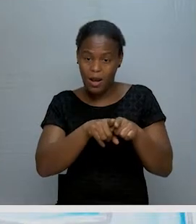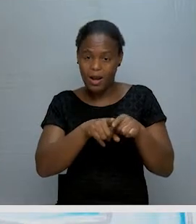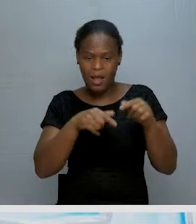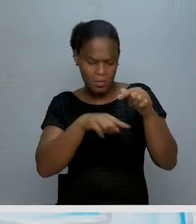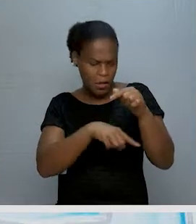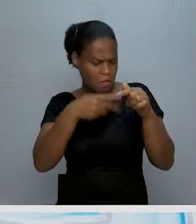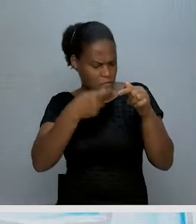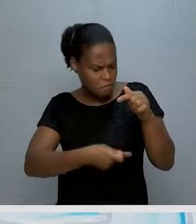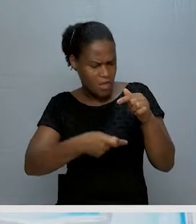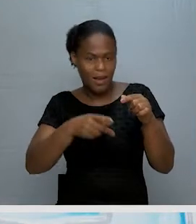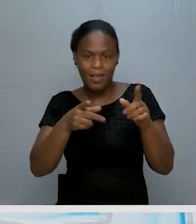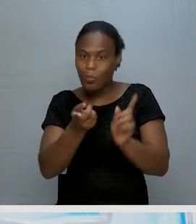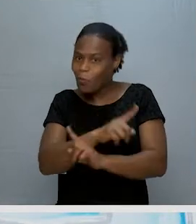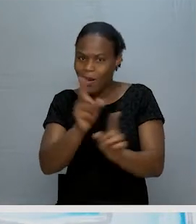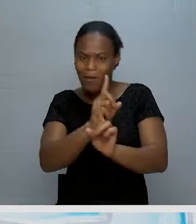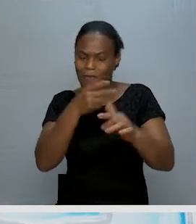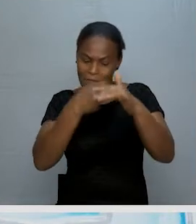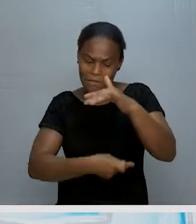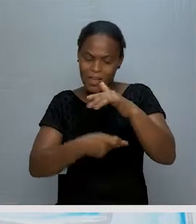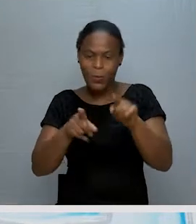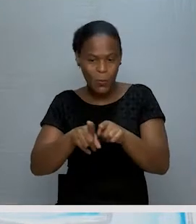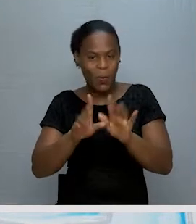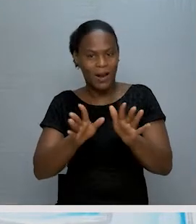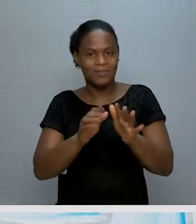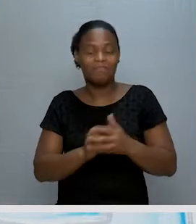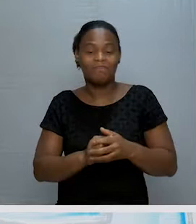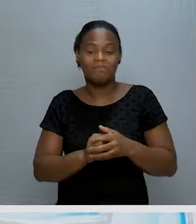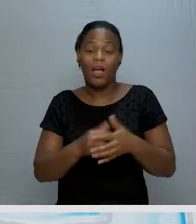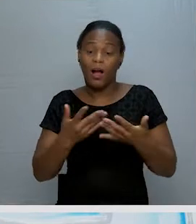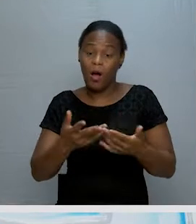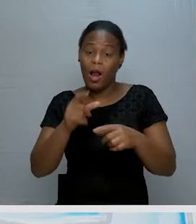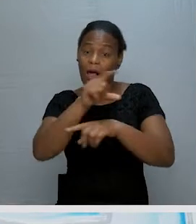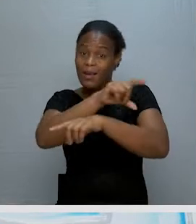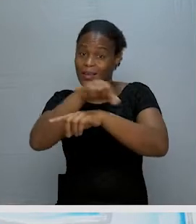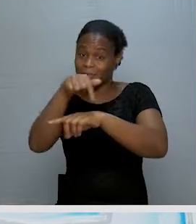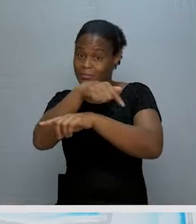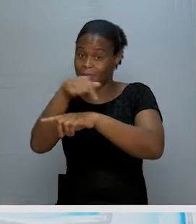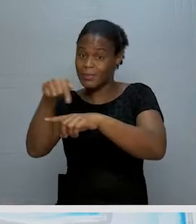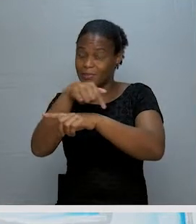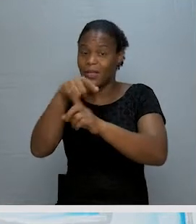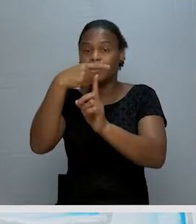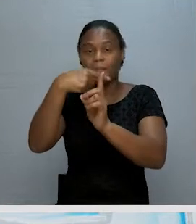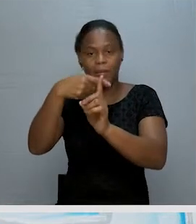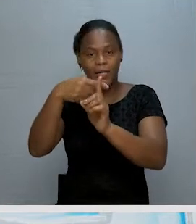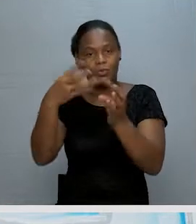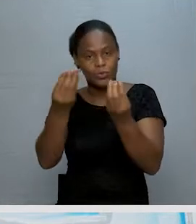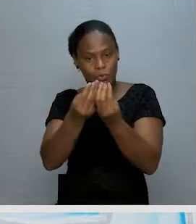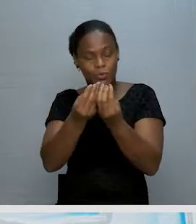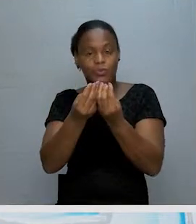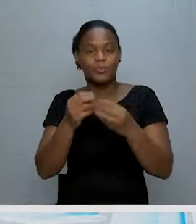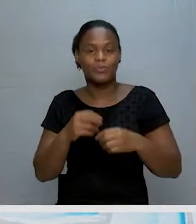o denominador como está e efetuamos a soma